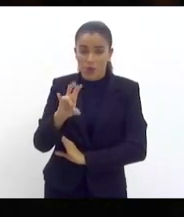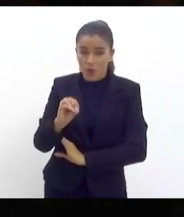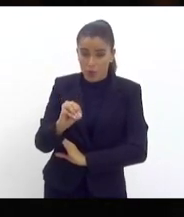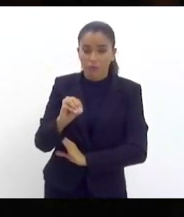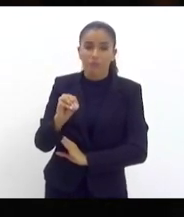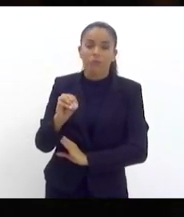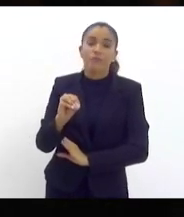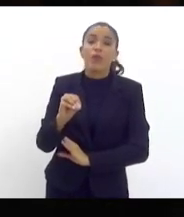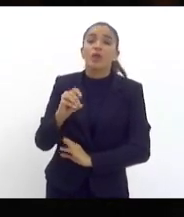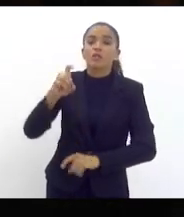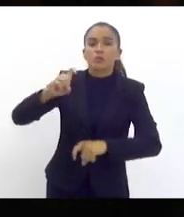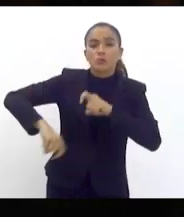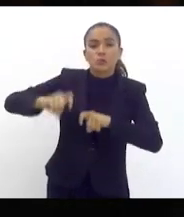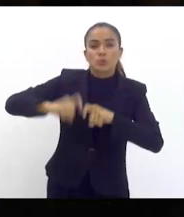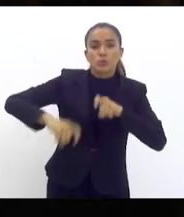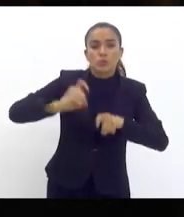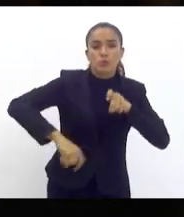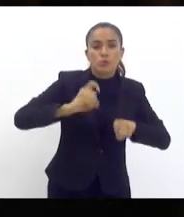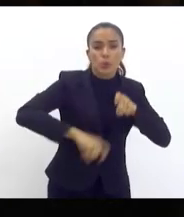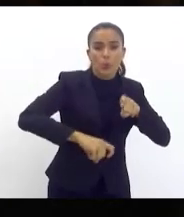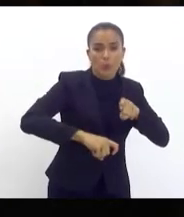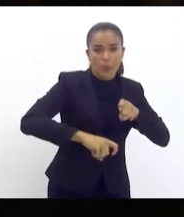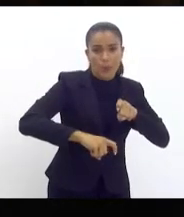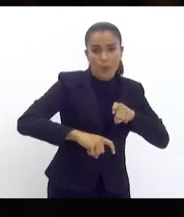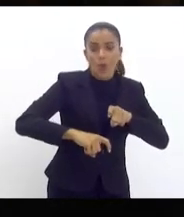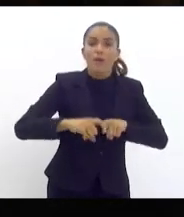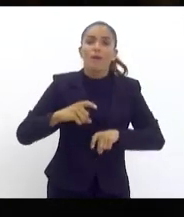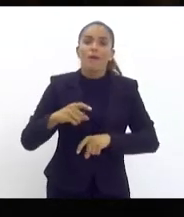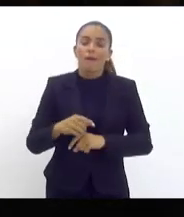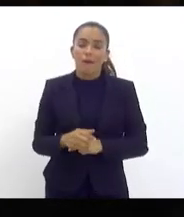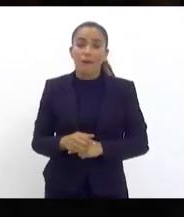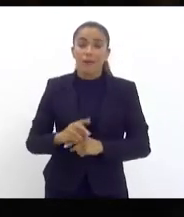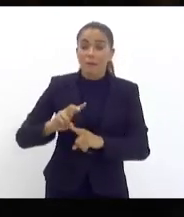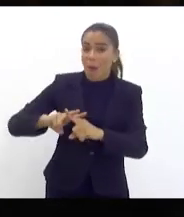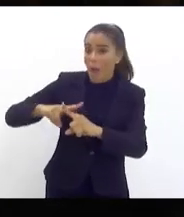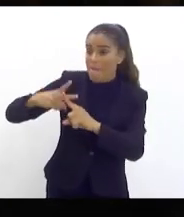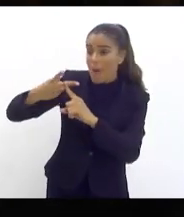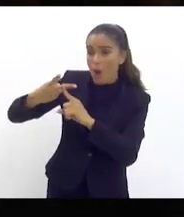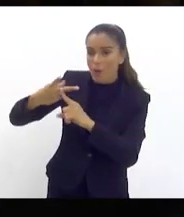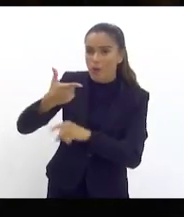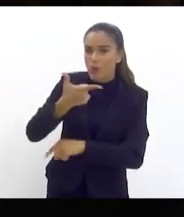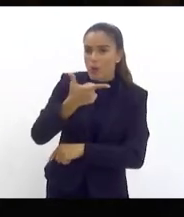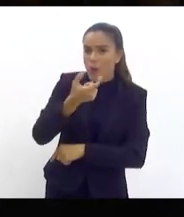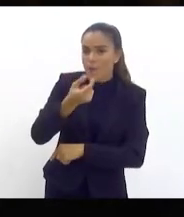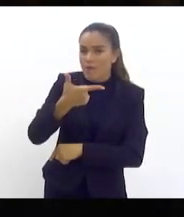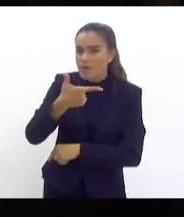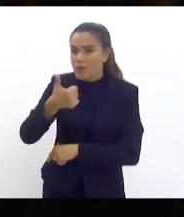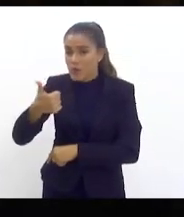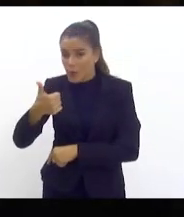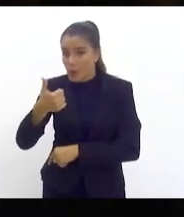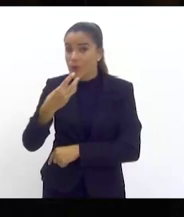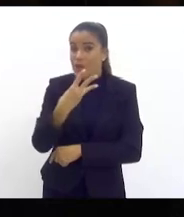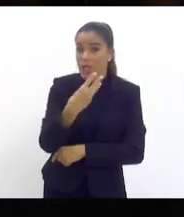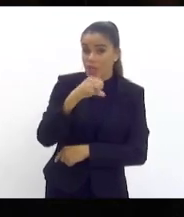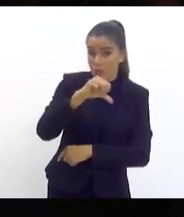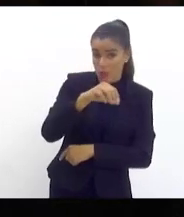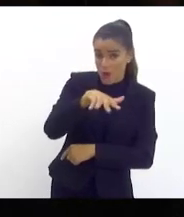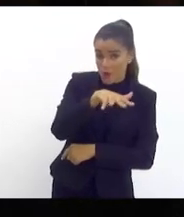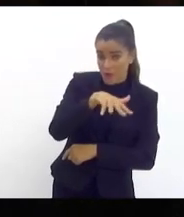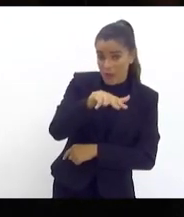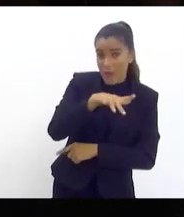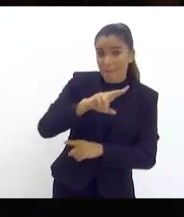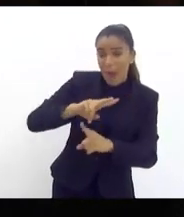de estupros e violência sexual, que quase dobrou de 2021, com 39 casos,